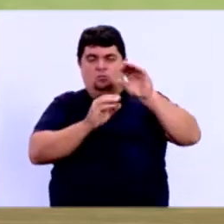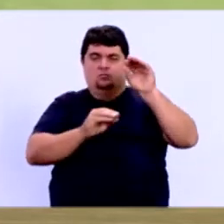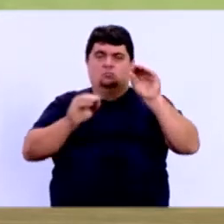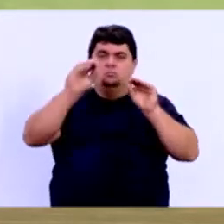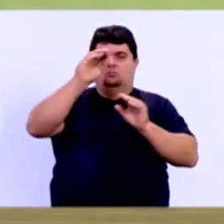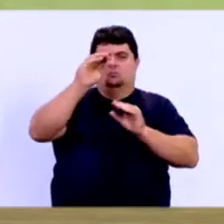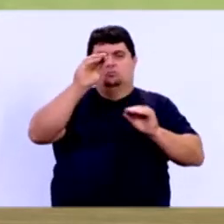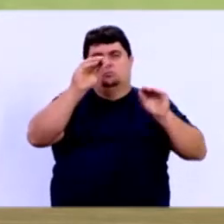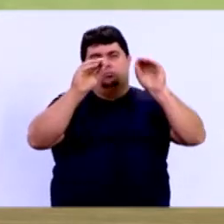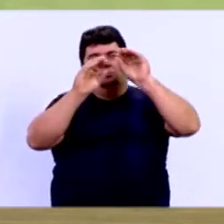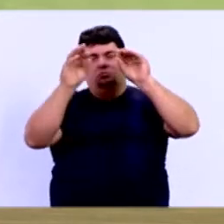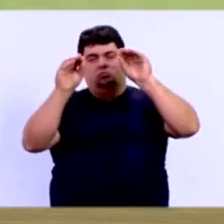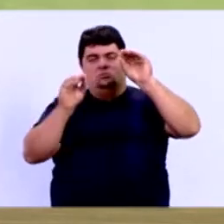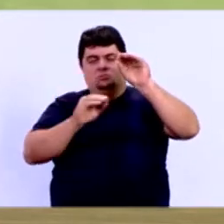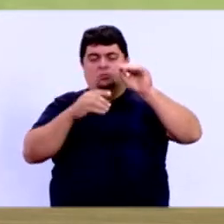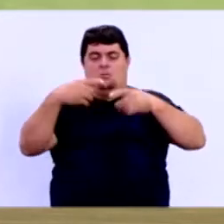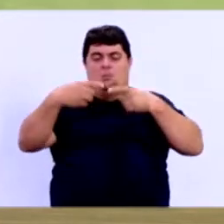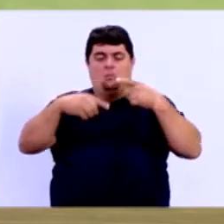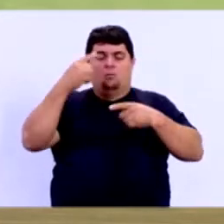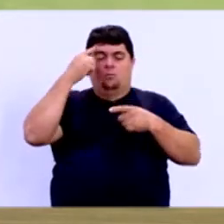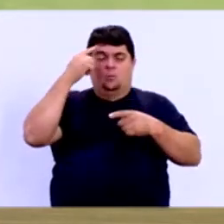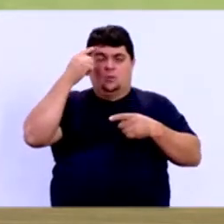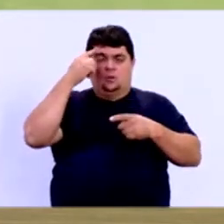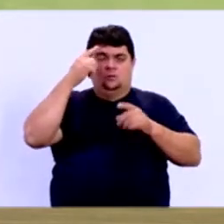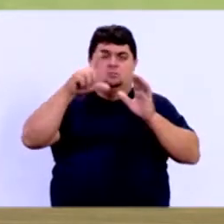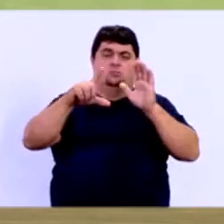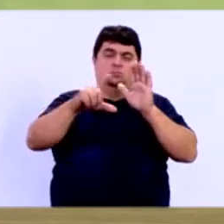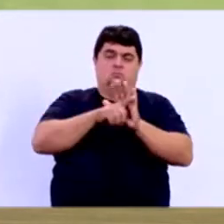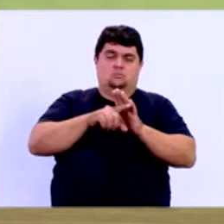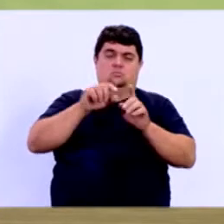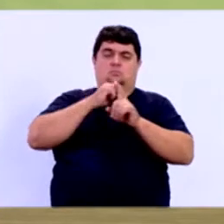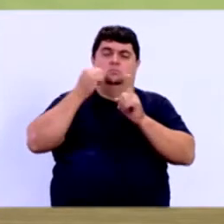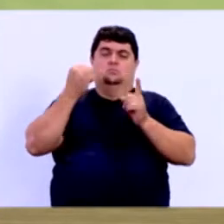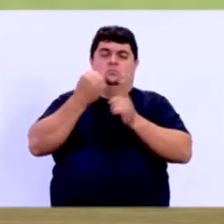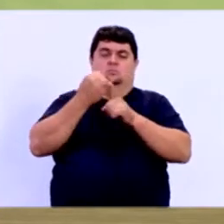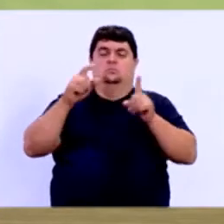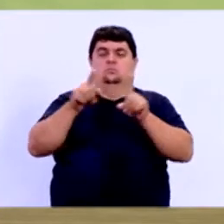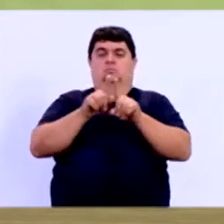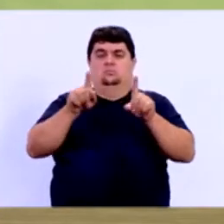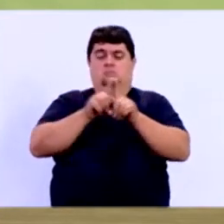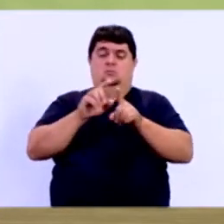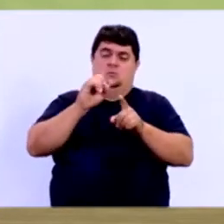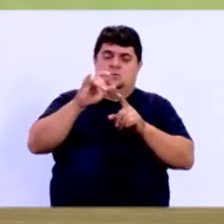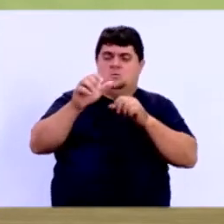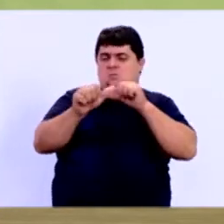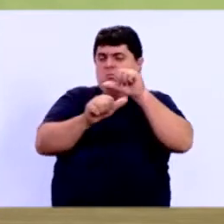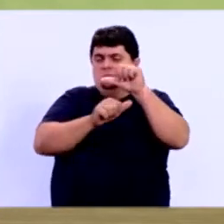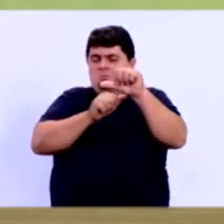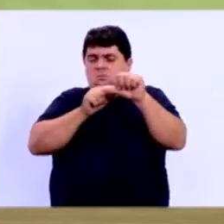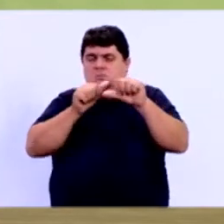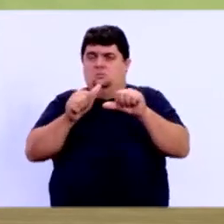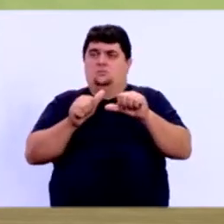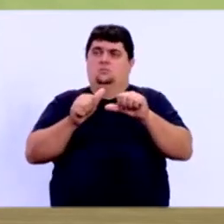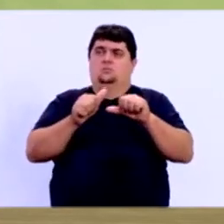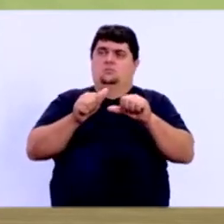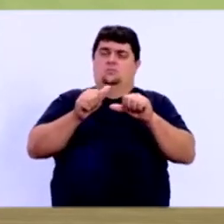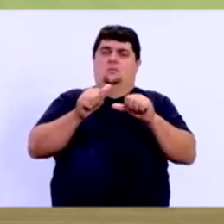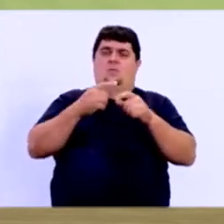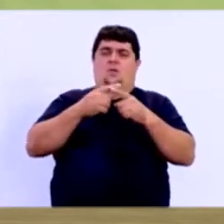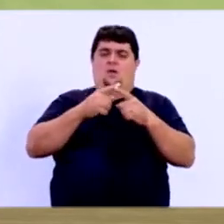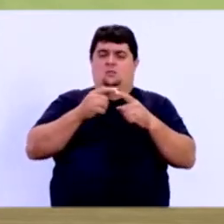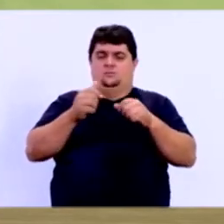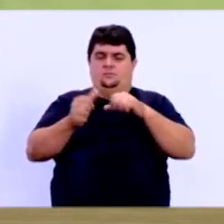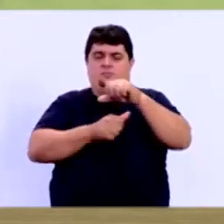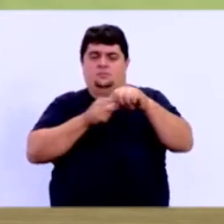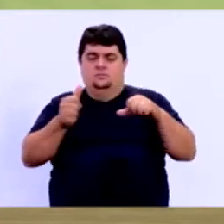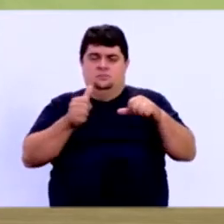elas políticas, legais, econômicas ou mesmo sociais, conforme a mudança, né? E essa questão da troca aí,